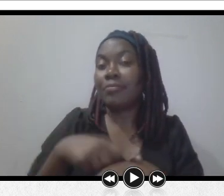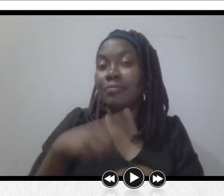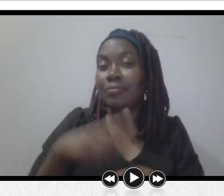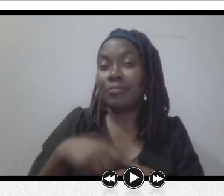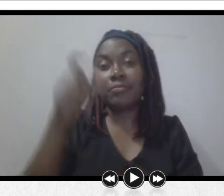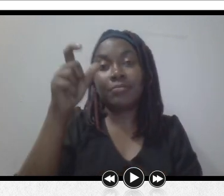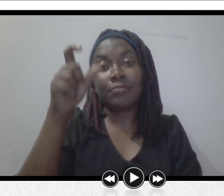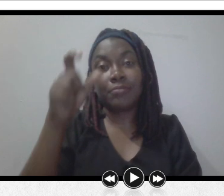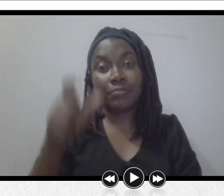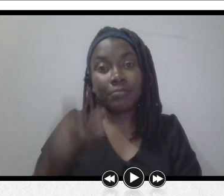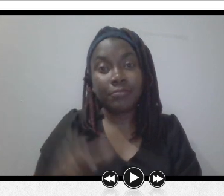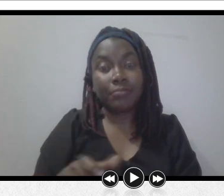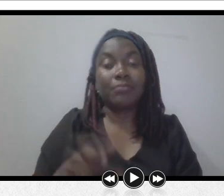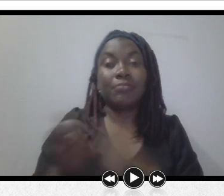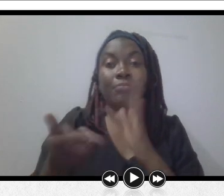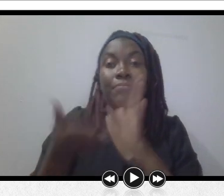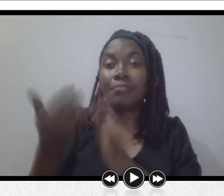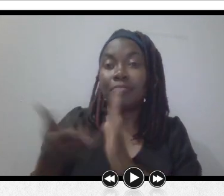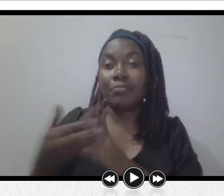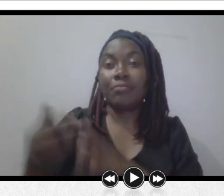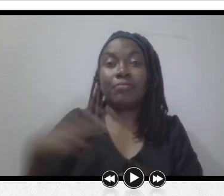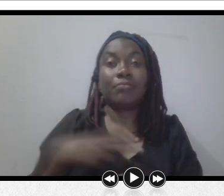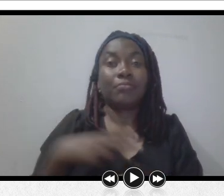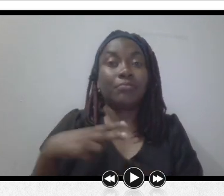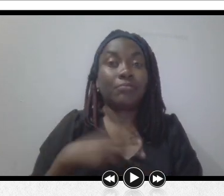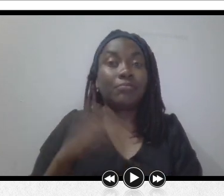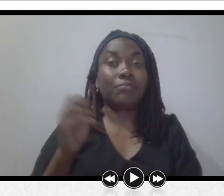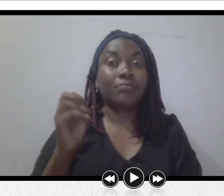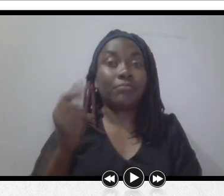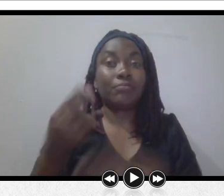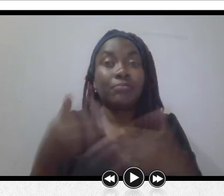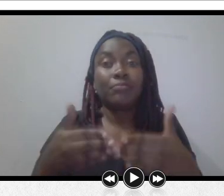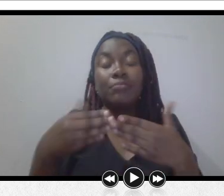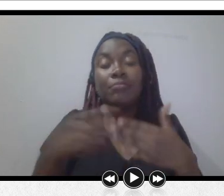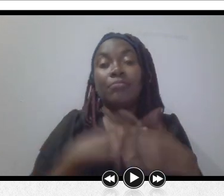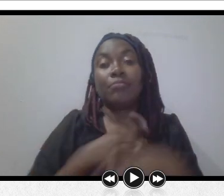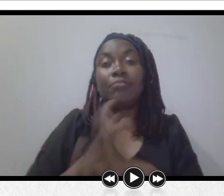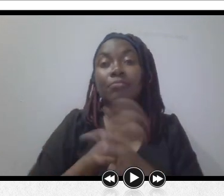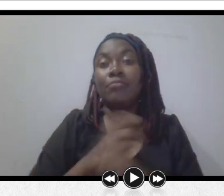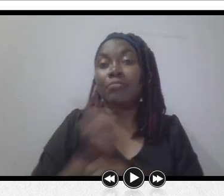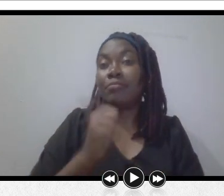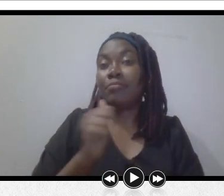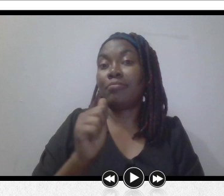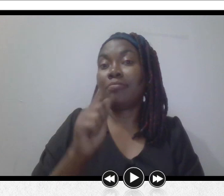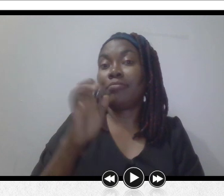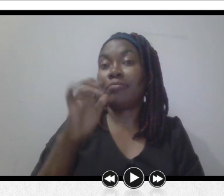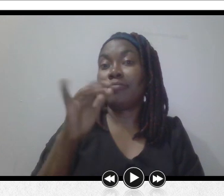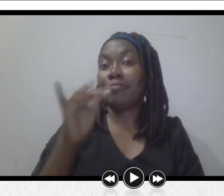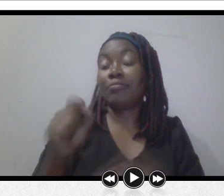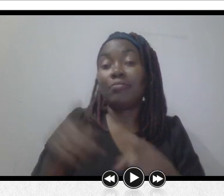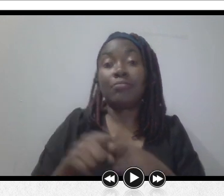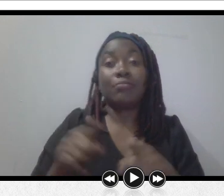de desestatização, privatização ou de concessão. Então nós tivemos essas 11 agências reguladoras por 11 leis